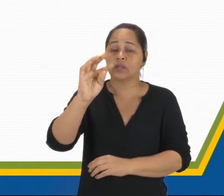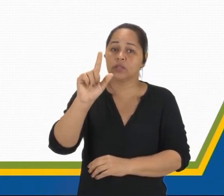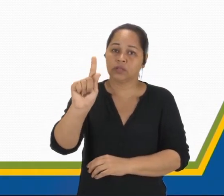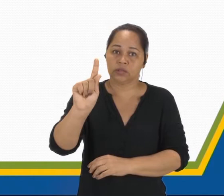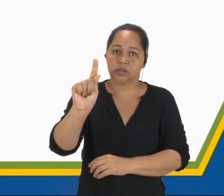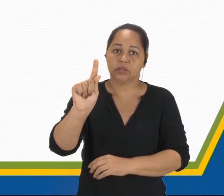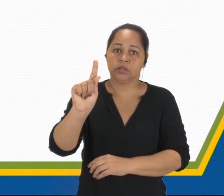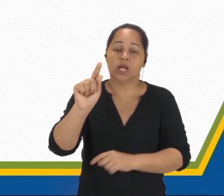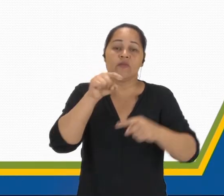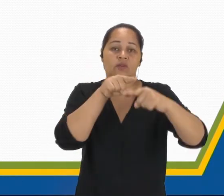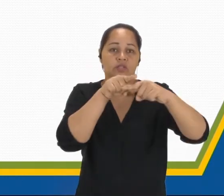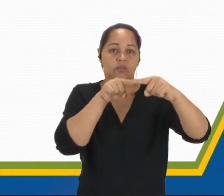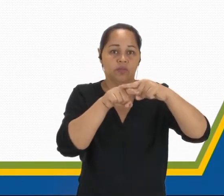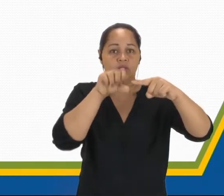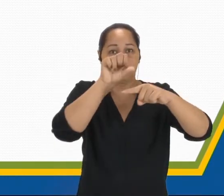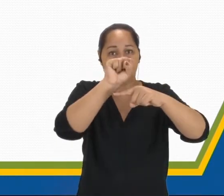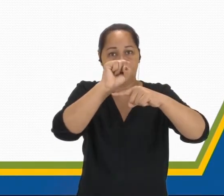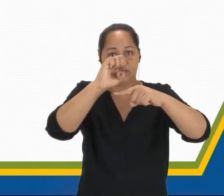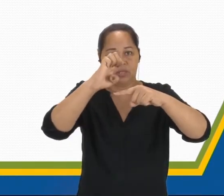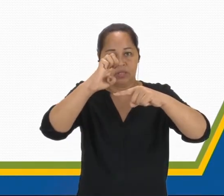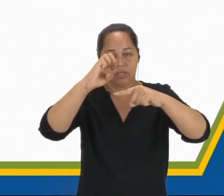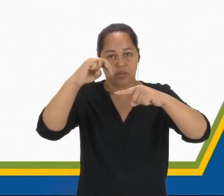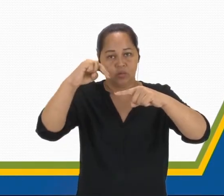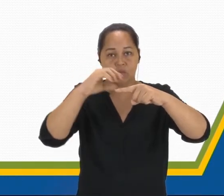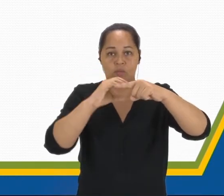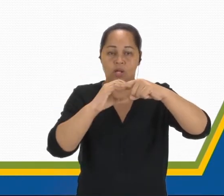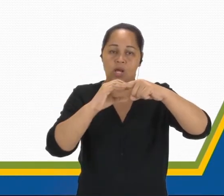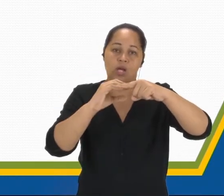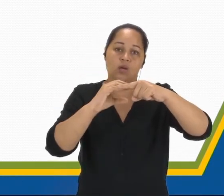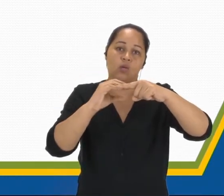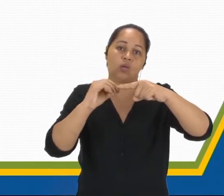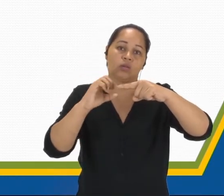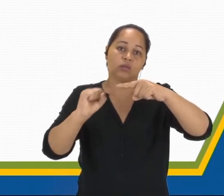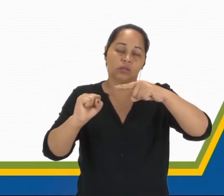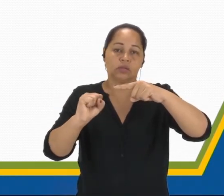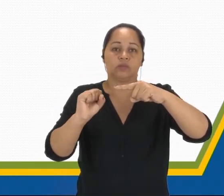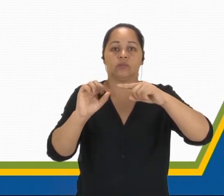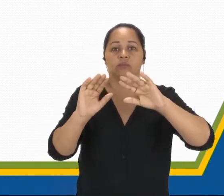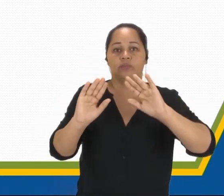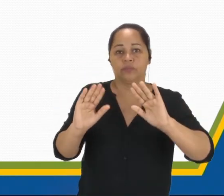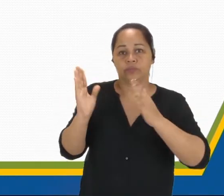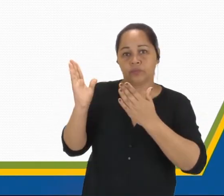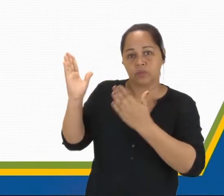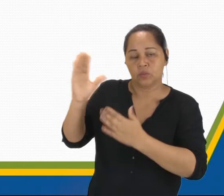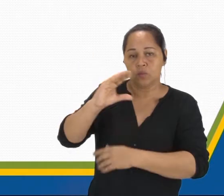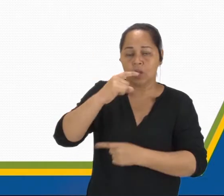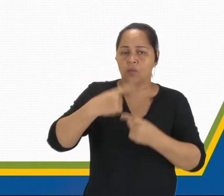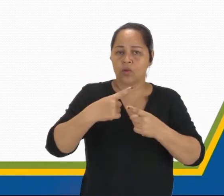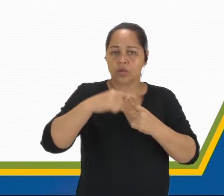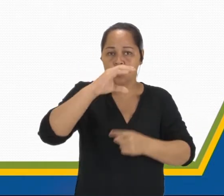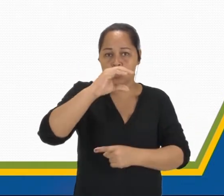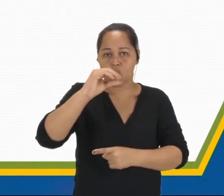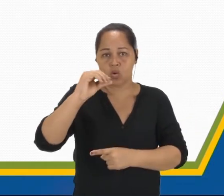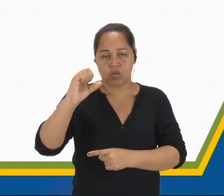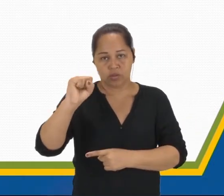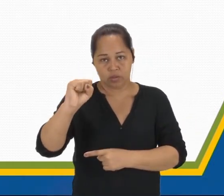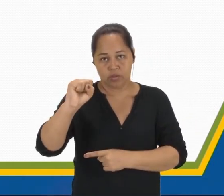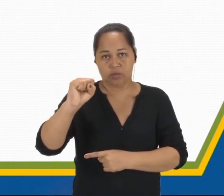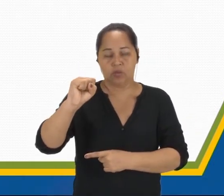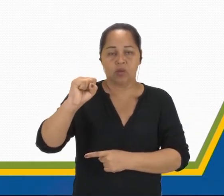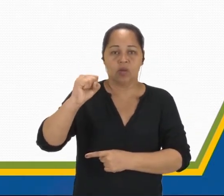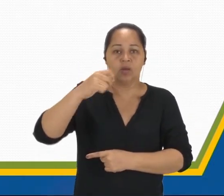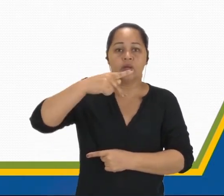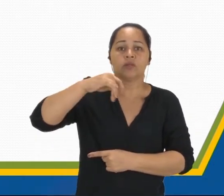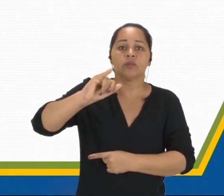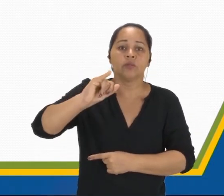definida, tá? Então, como não é definida, essa imagem para o ângulo de 90 graus não vai existir. Por isso que o x tem que